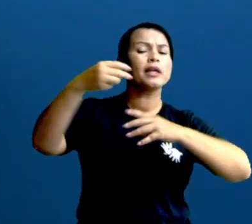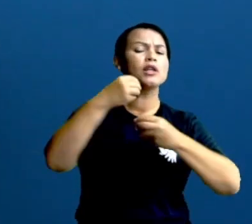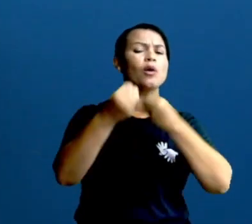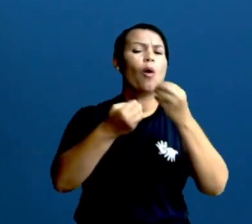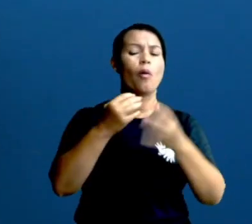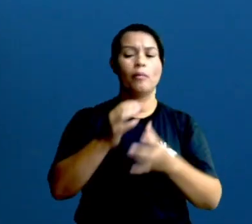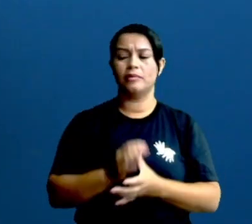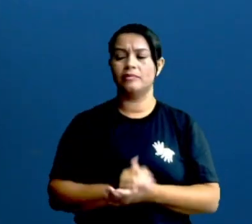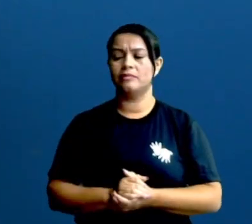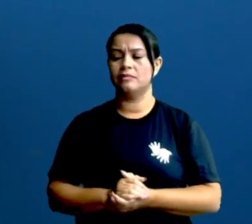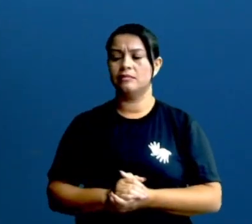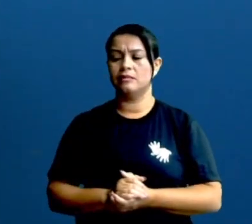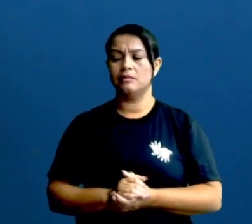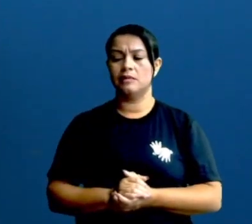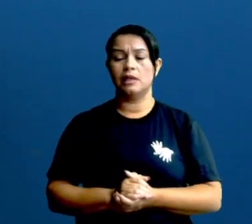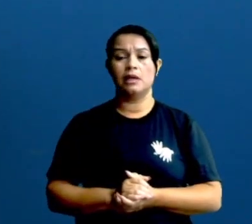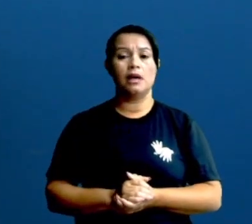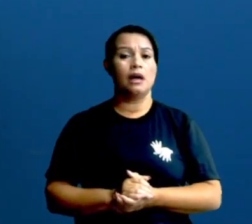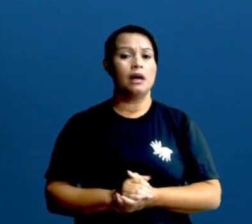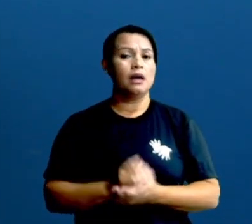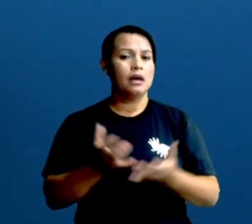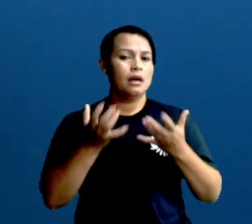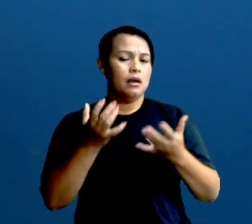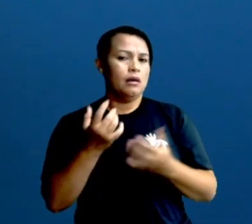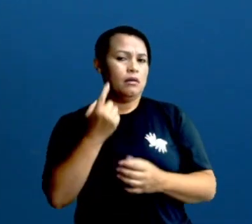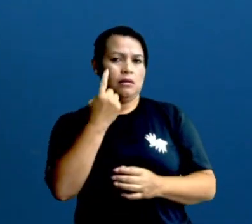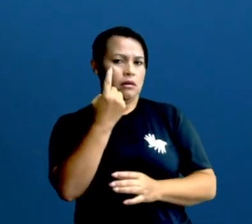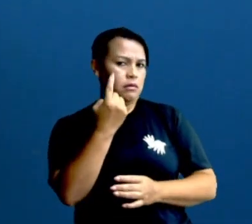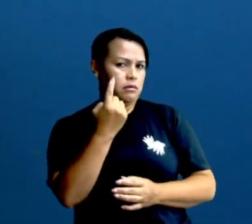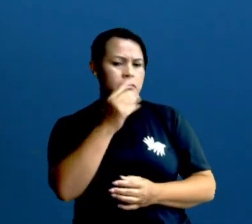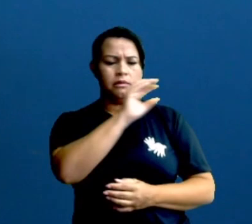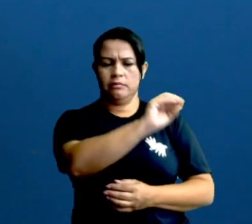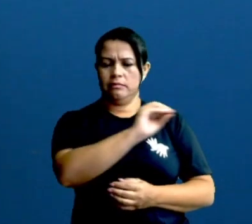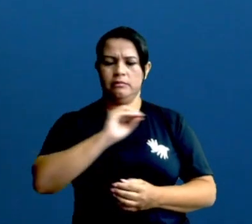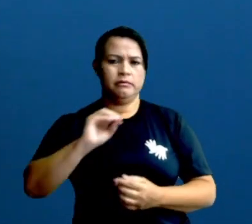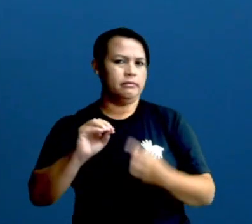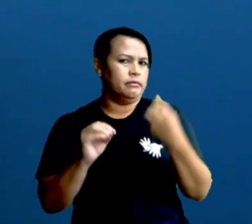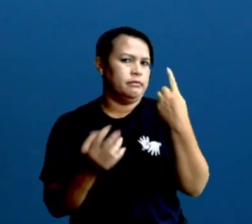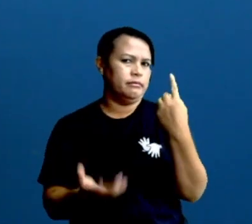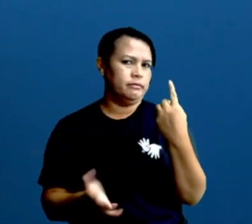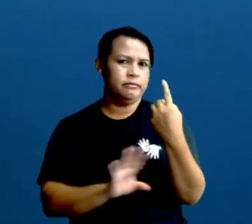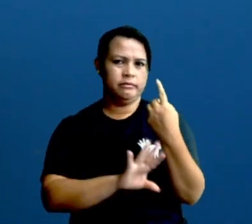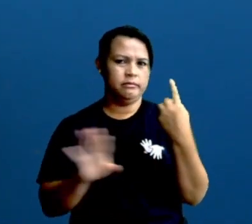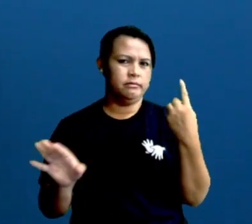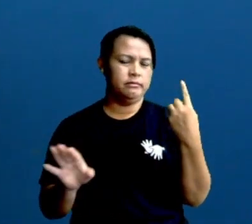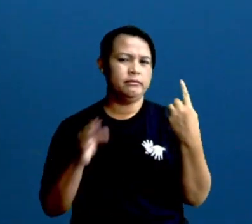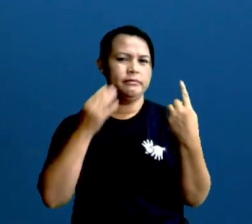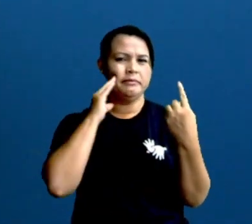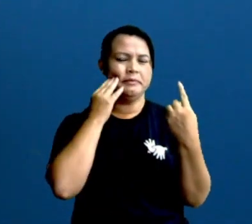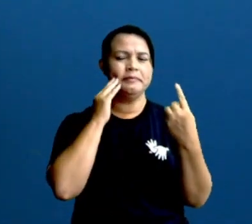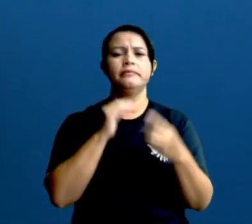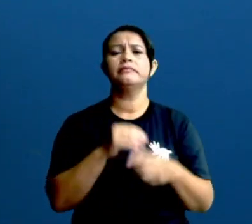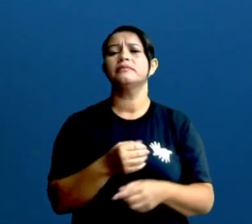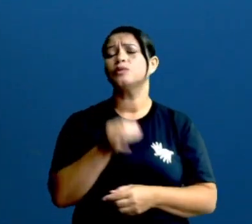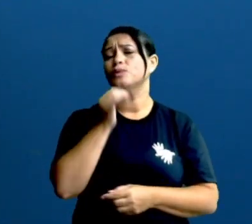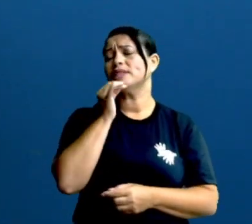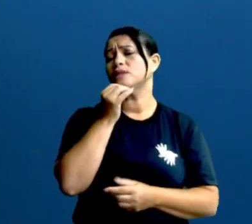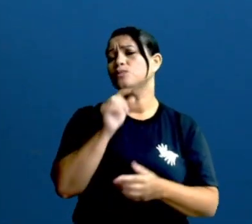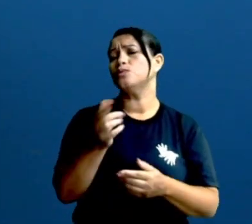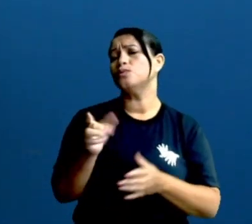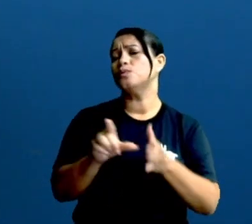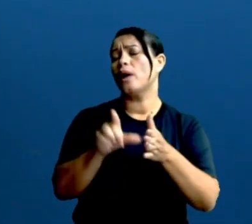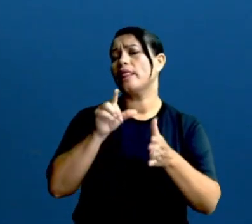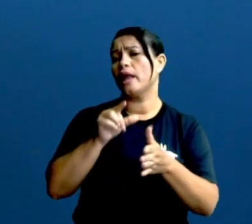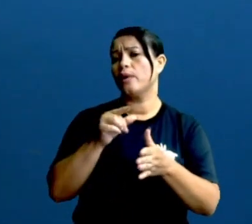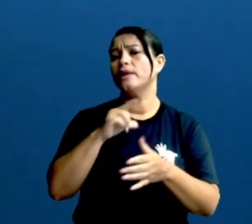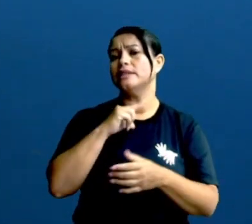que vai ser? Se eu quero apenas uma vez, então eu vou repetir a minha base quantas vezes? Uma vez. No exemplo anterior,